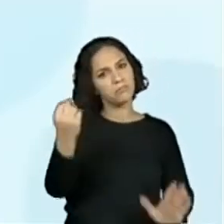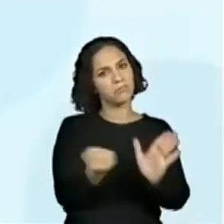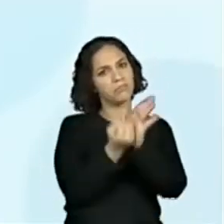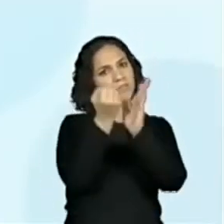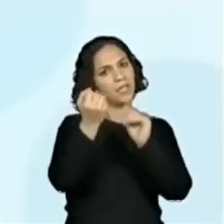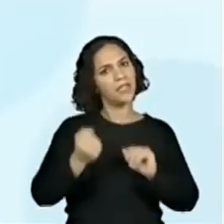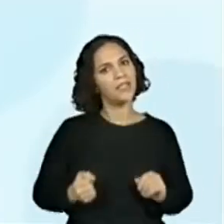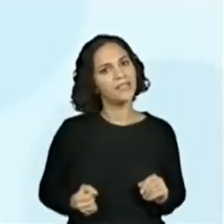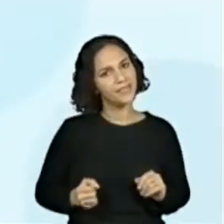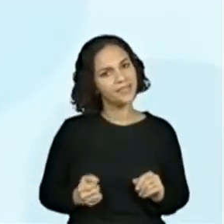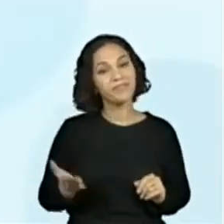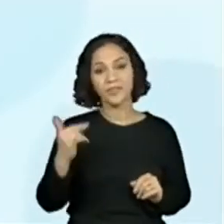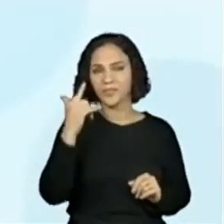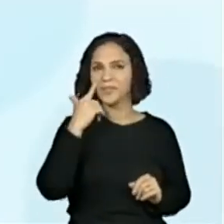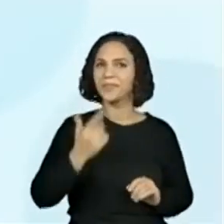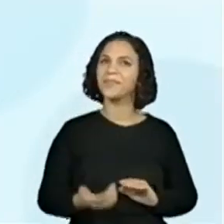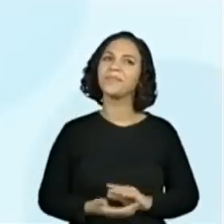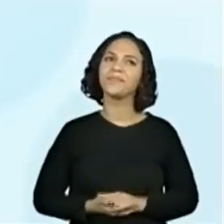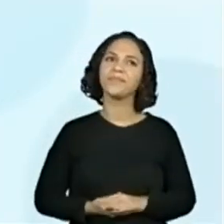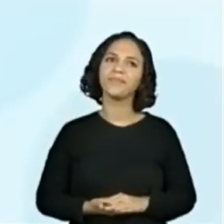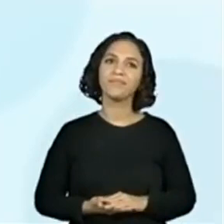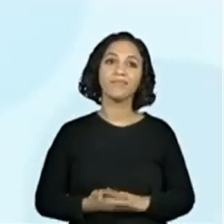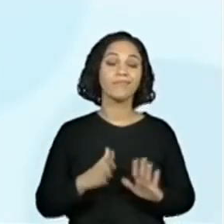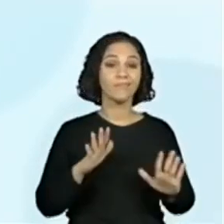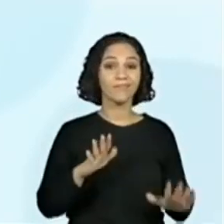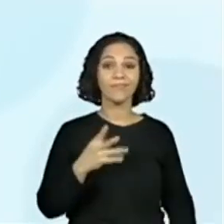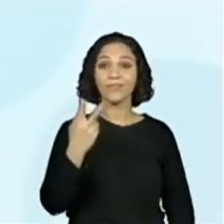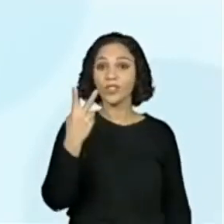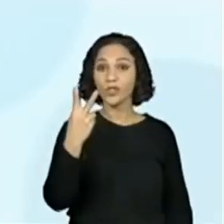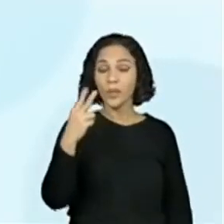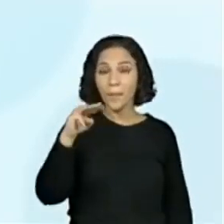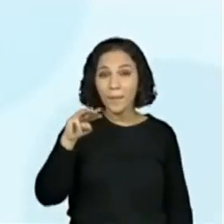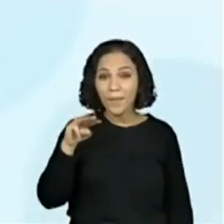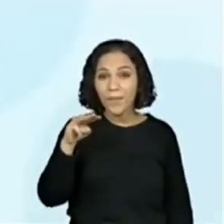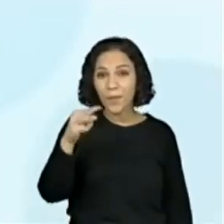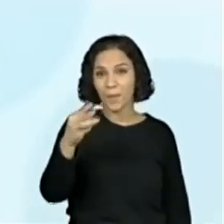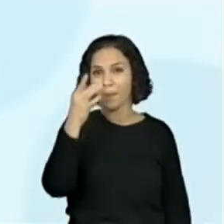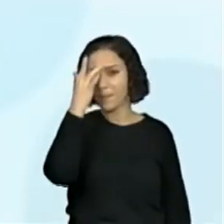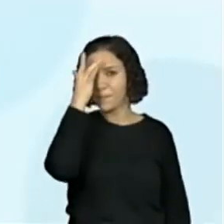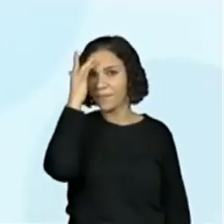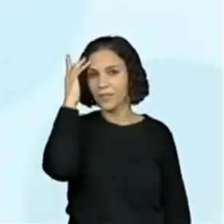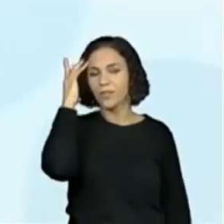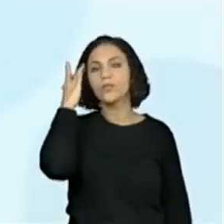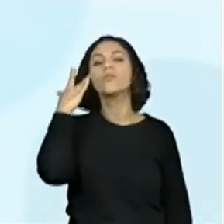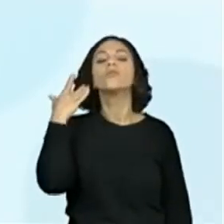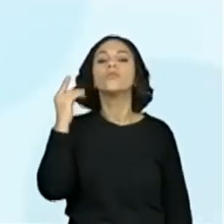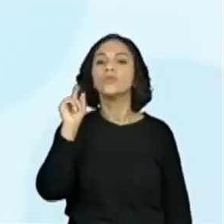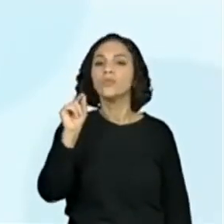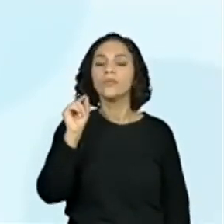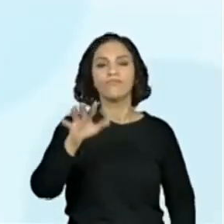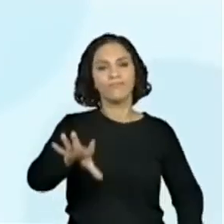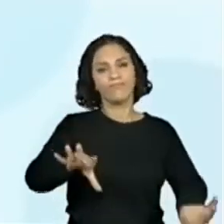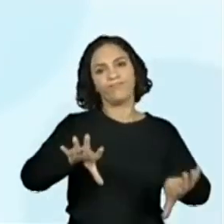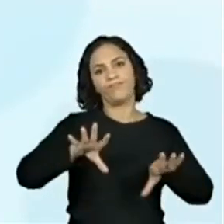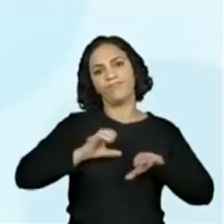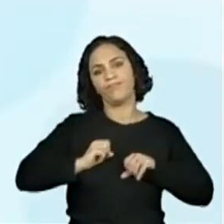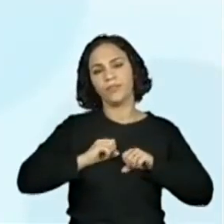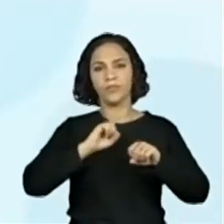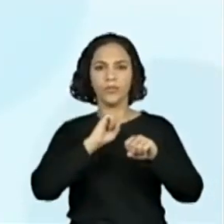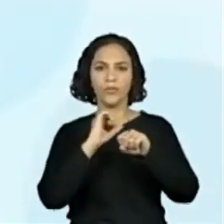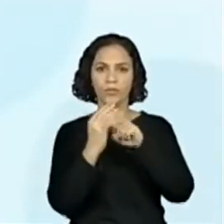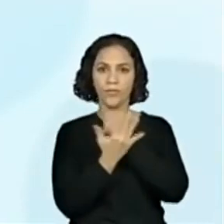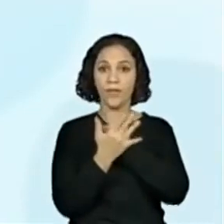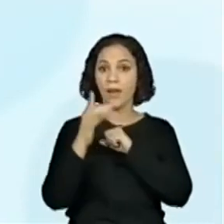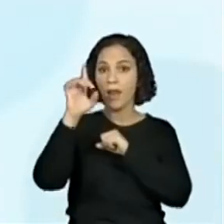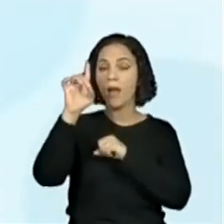Então, vamos ao texto. Mais de 2 milhões de pessoas foram contaminadas pelo coronavírus nos Estados